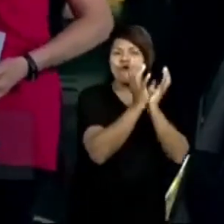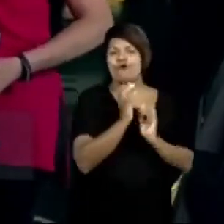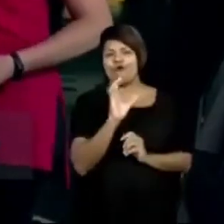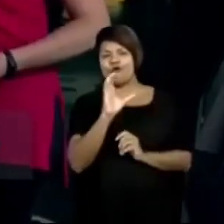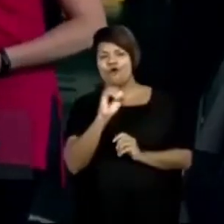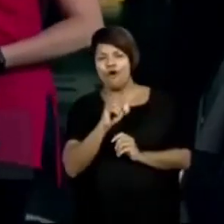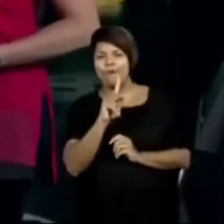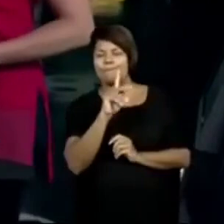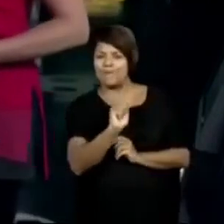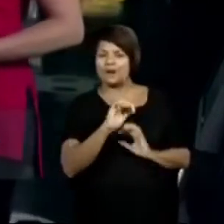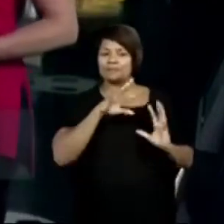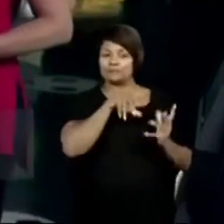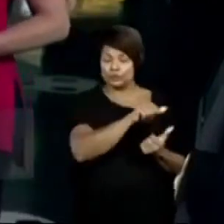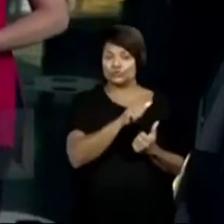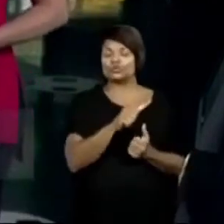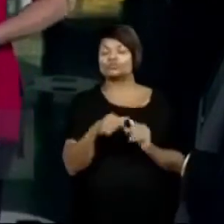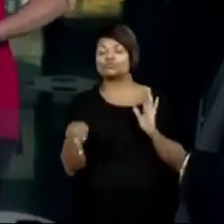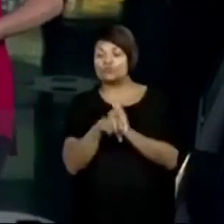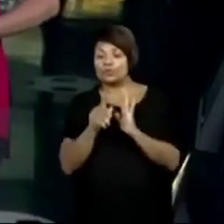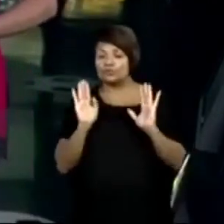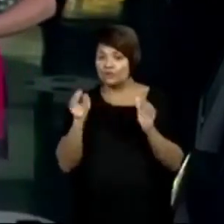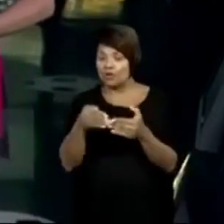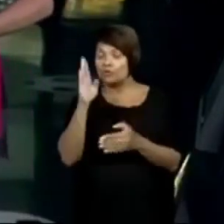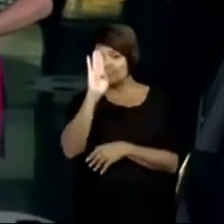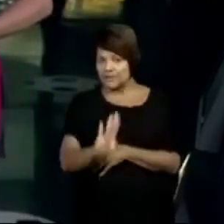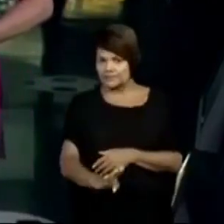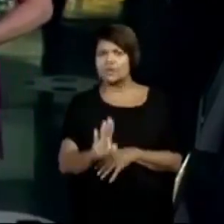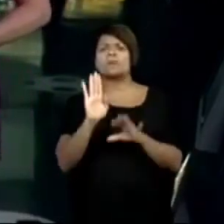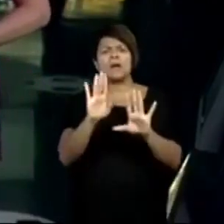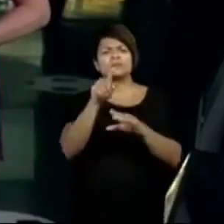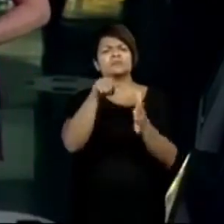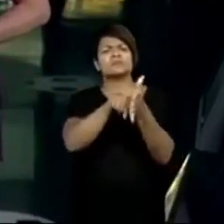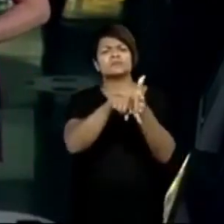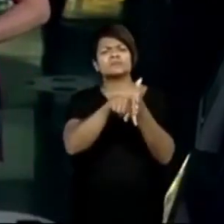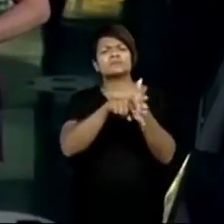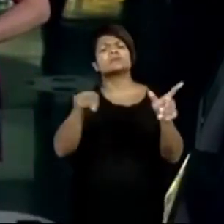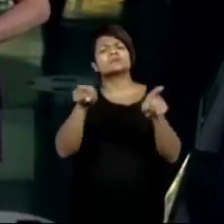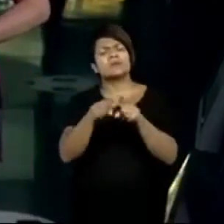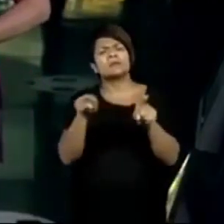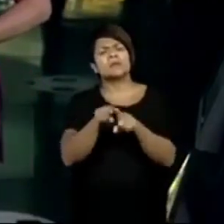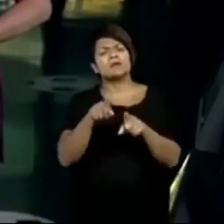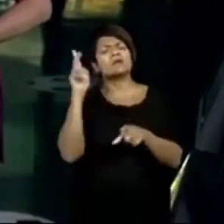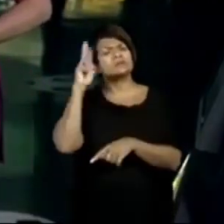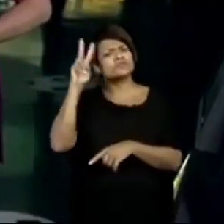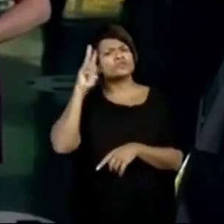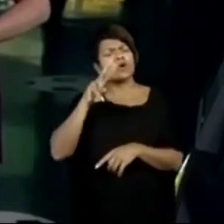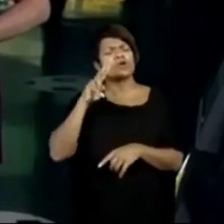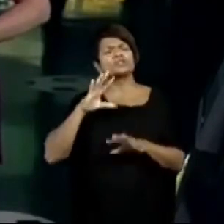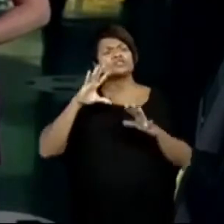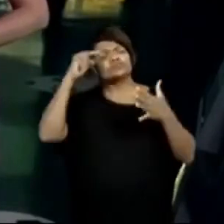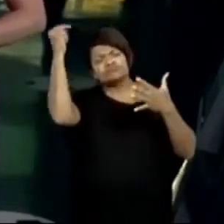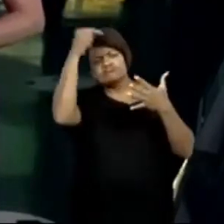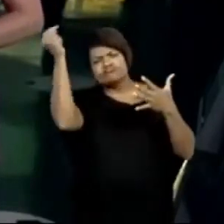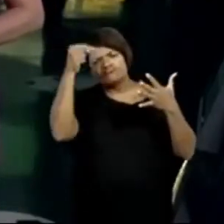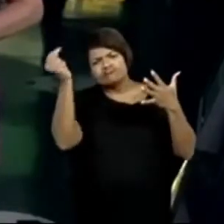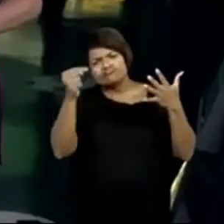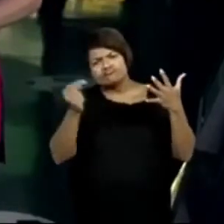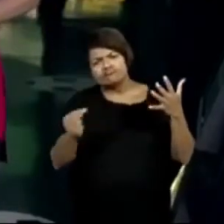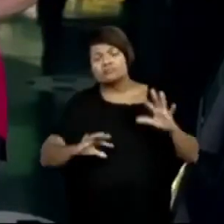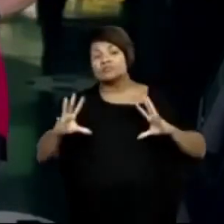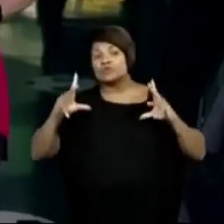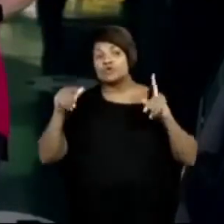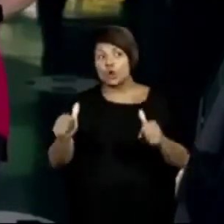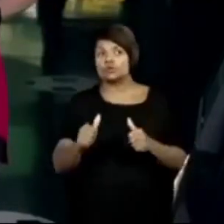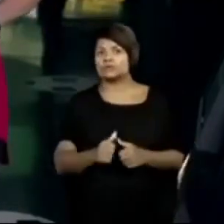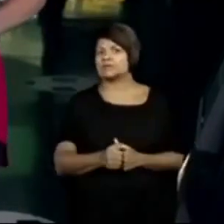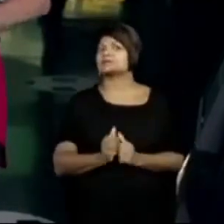né, relacionadas ao Brasil, mas pesquisem também a história de todas as Copas do Mundo, porque é muito